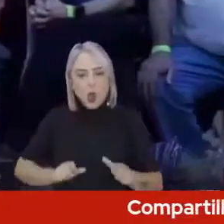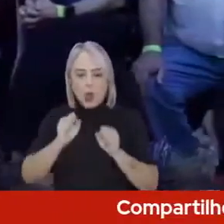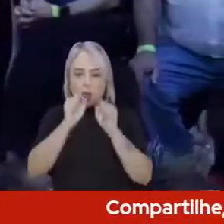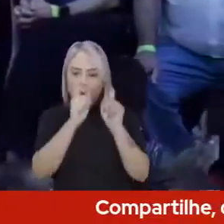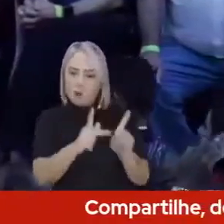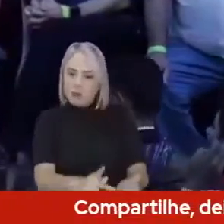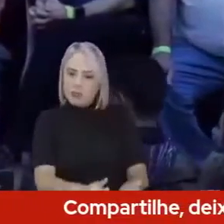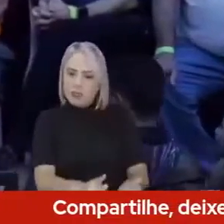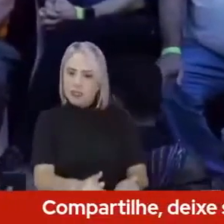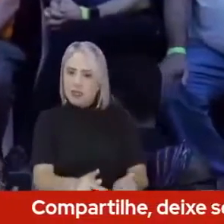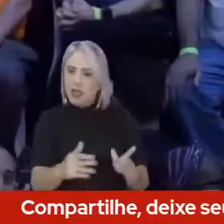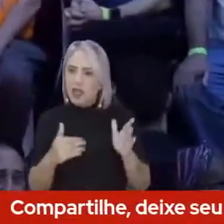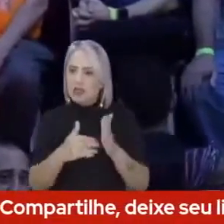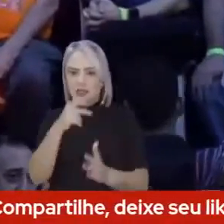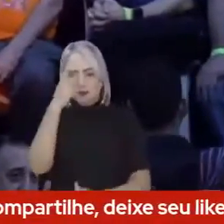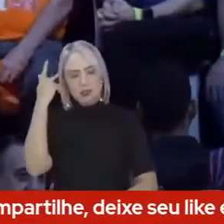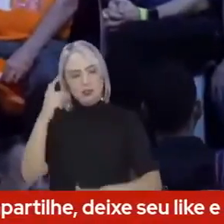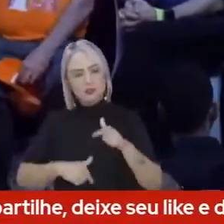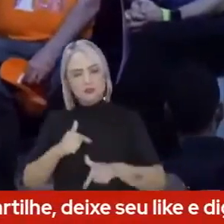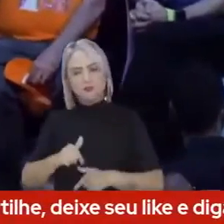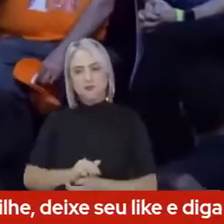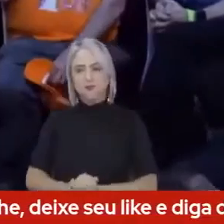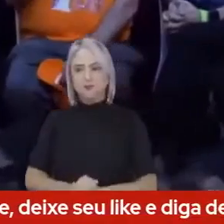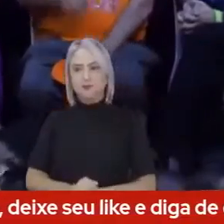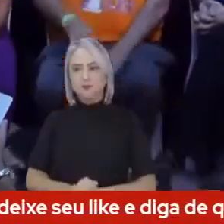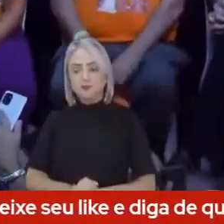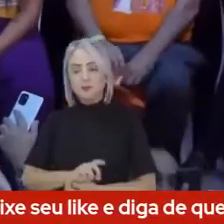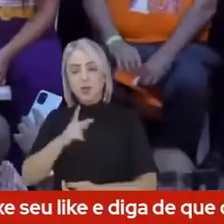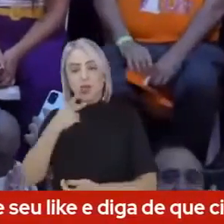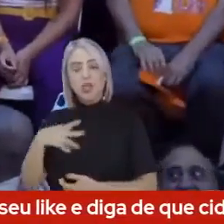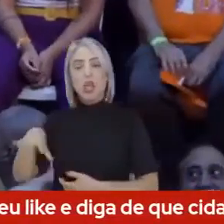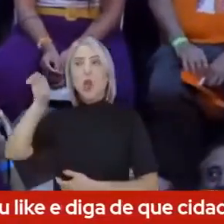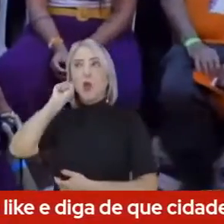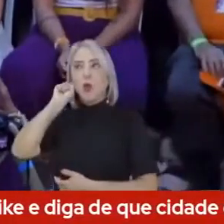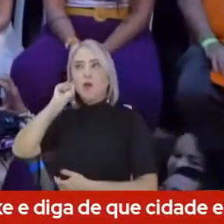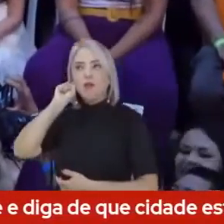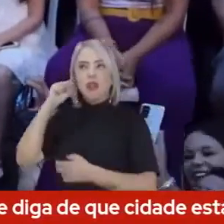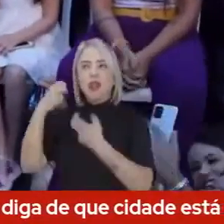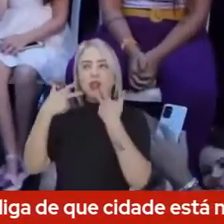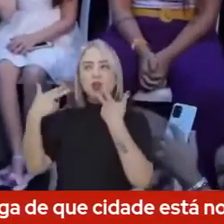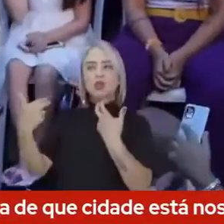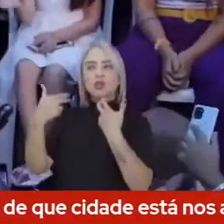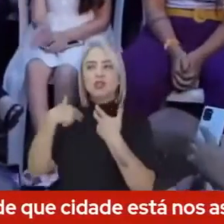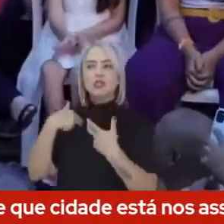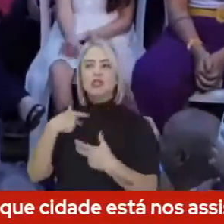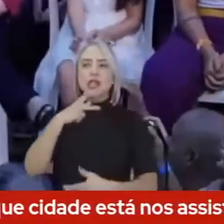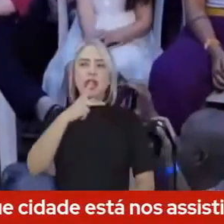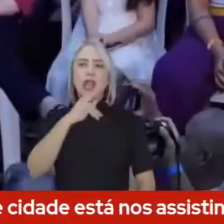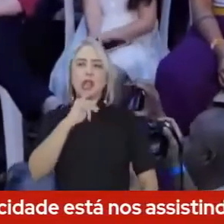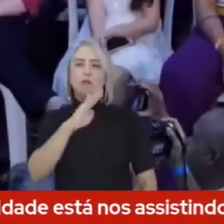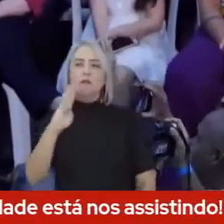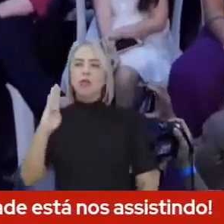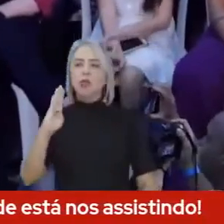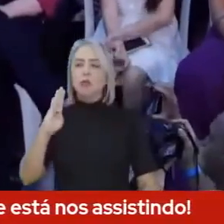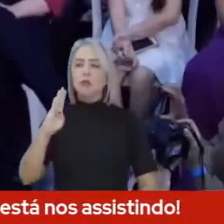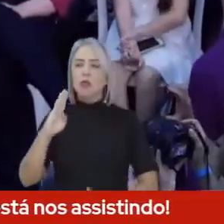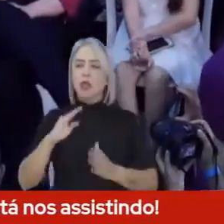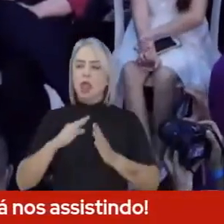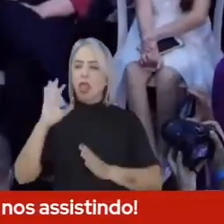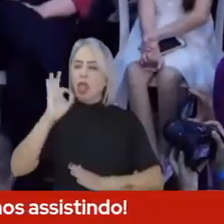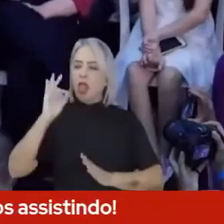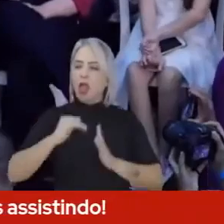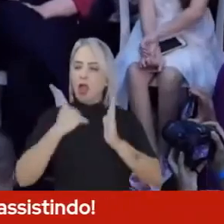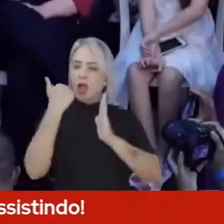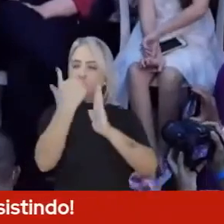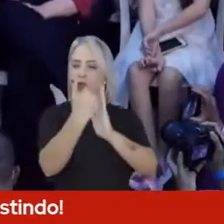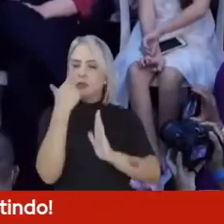as pessoas que trabalham. Quando a gente ouve a notícia de que o PIB cresceu, a Bolsa cresceu, nós temos que olhar se no fim do